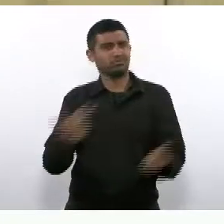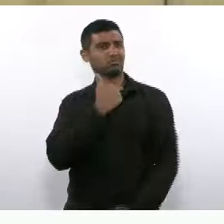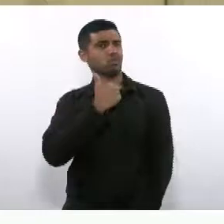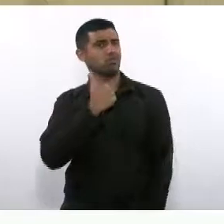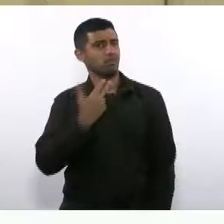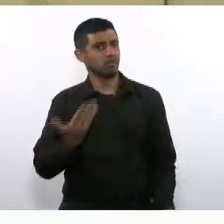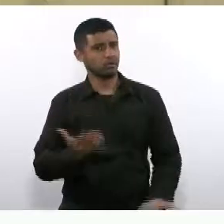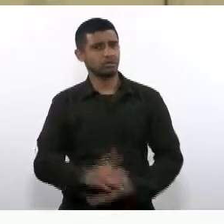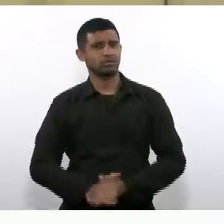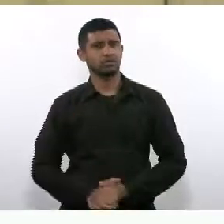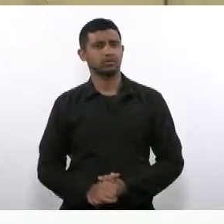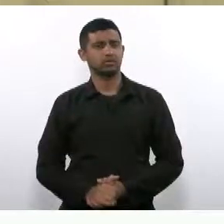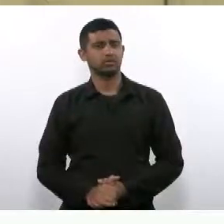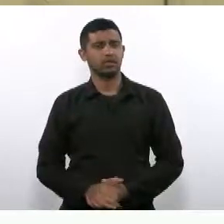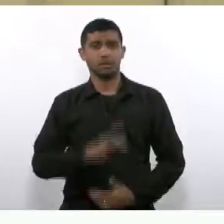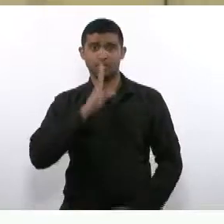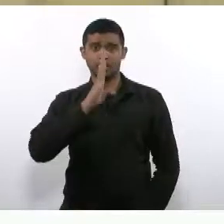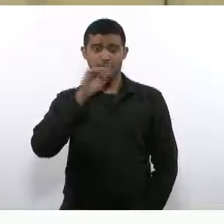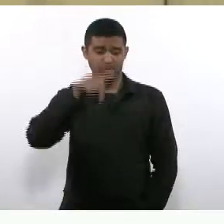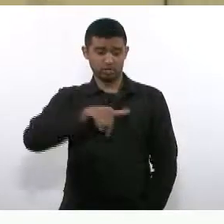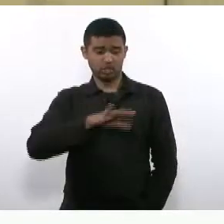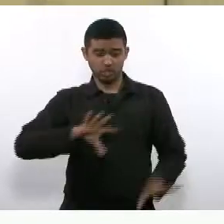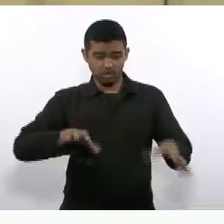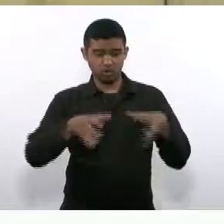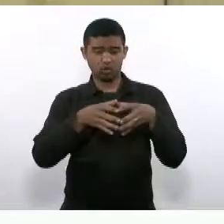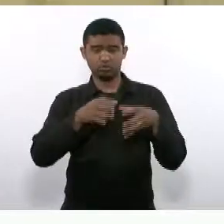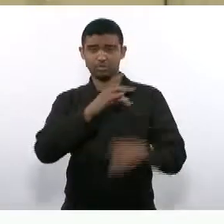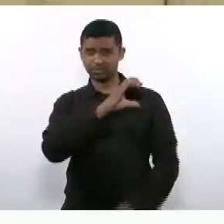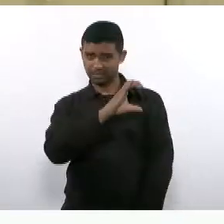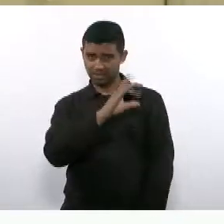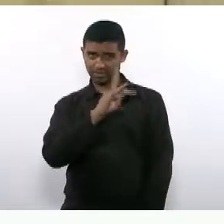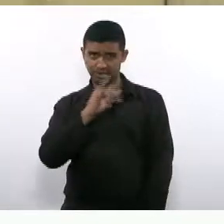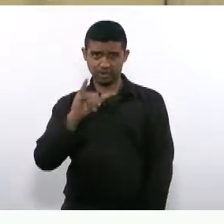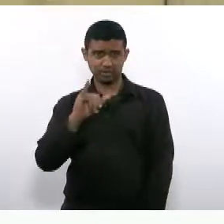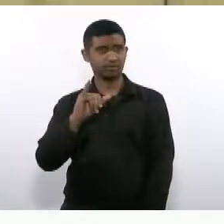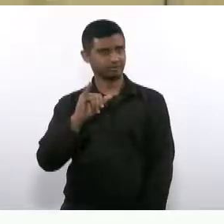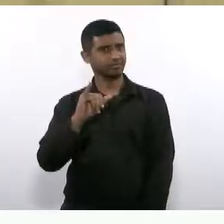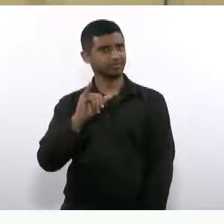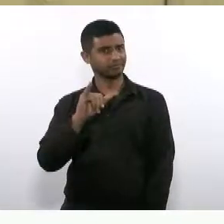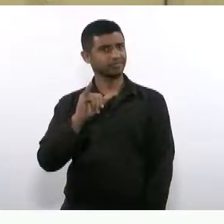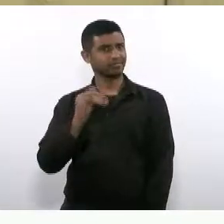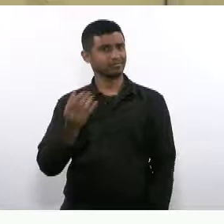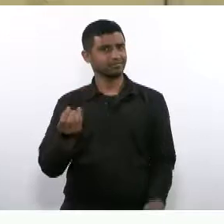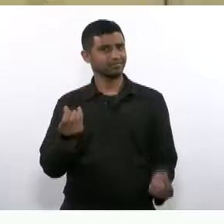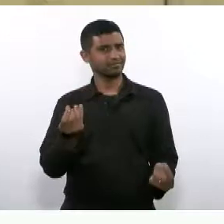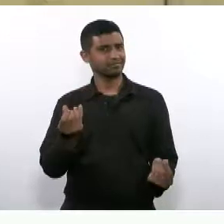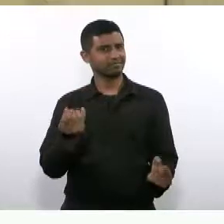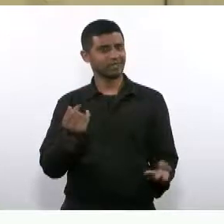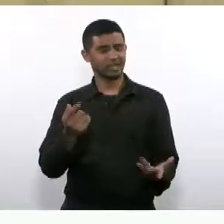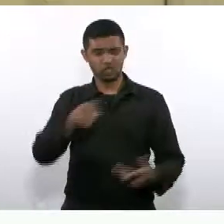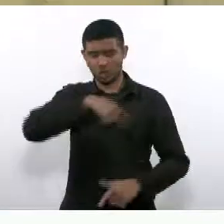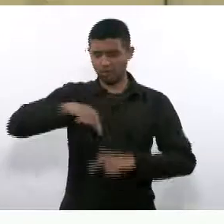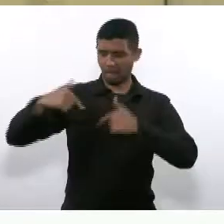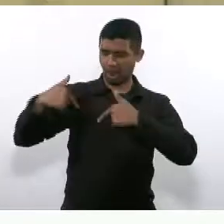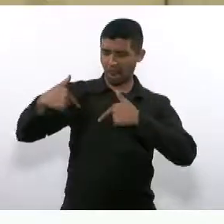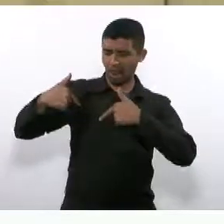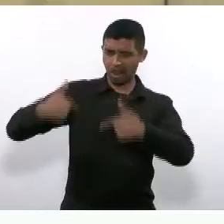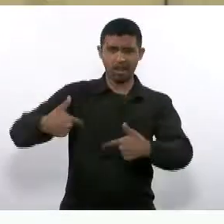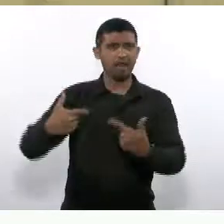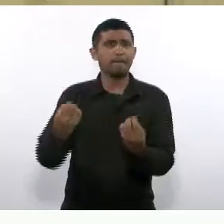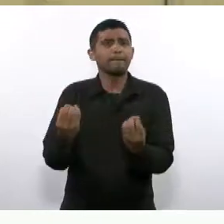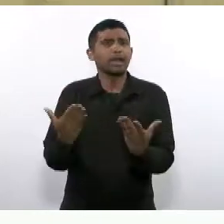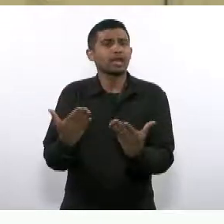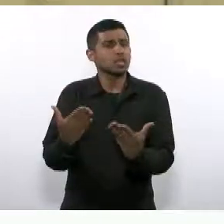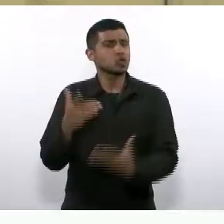proposta numa comissão, numa CPI, que fundamentalmente luta, né, para que a gente